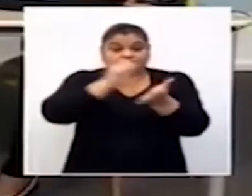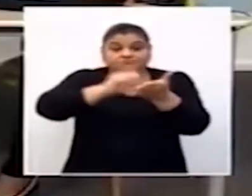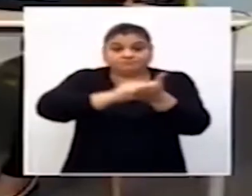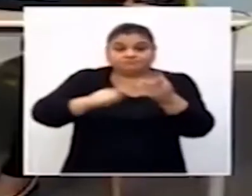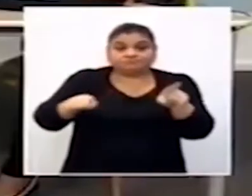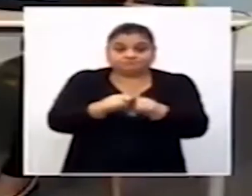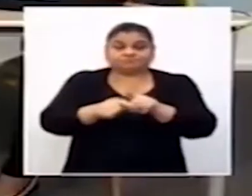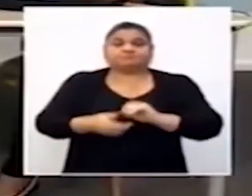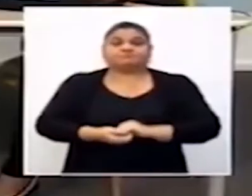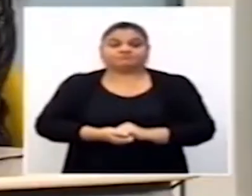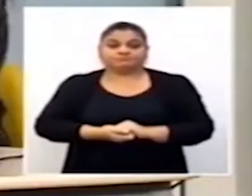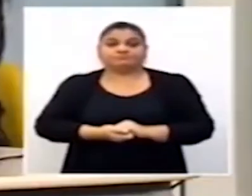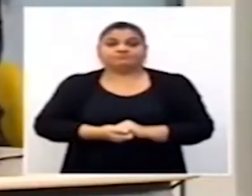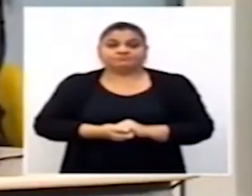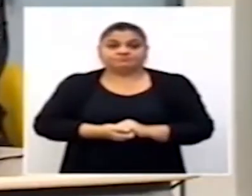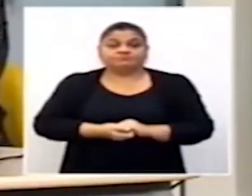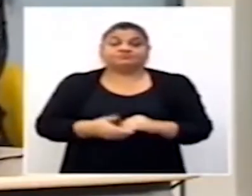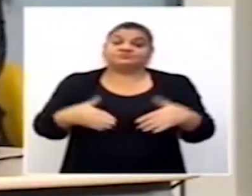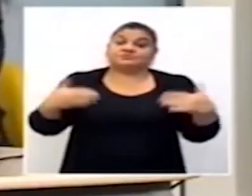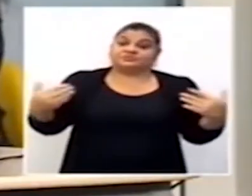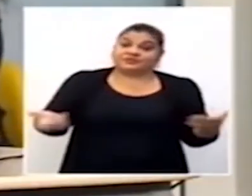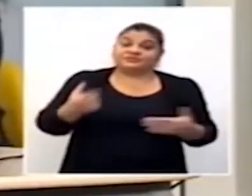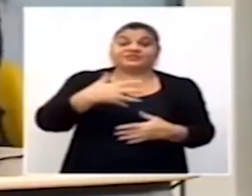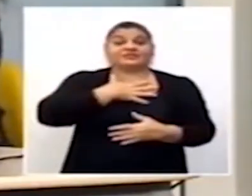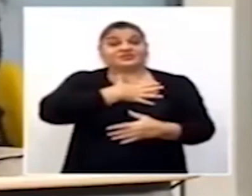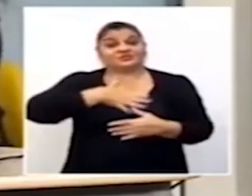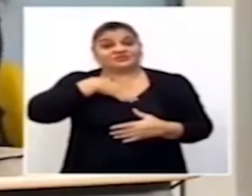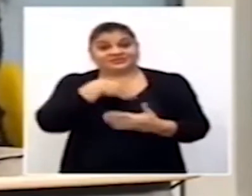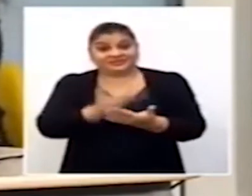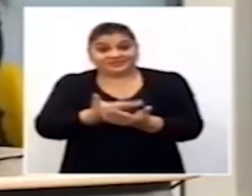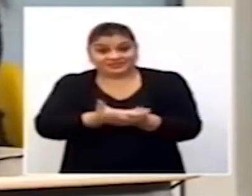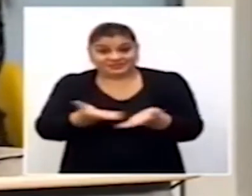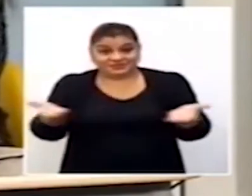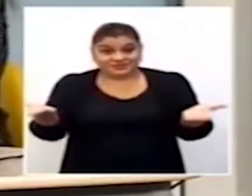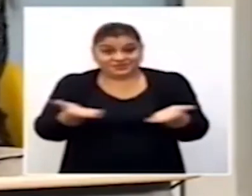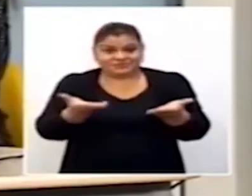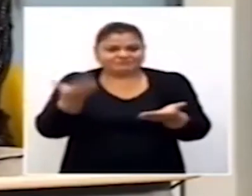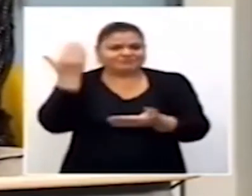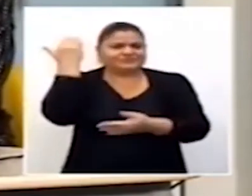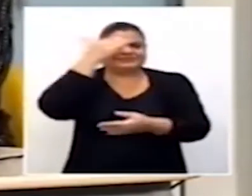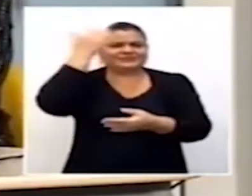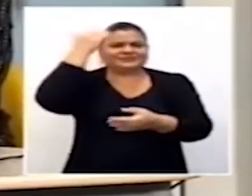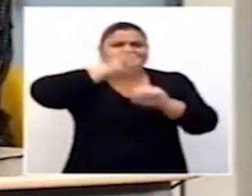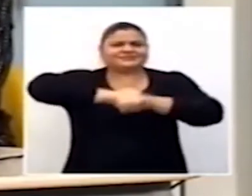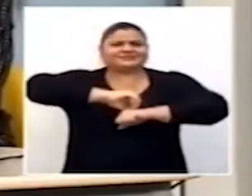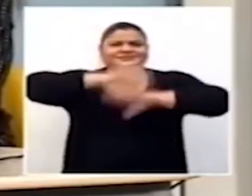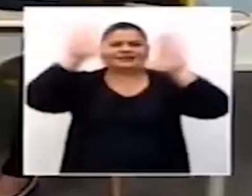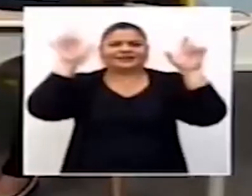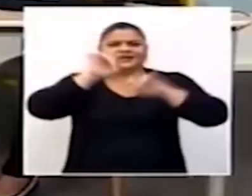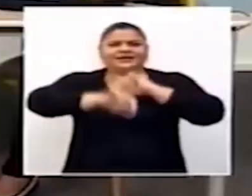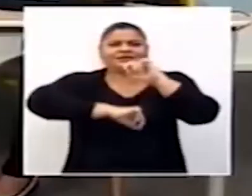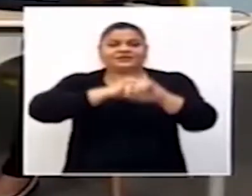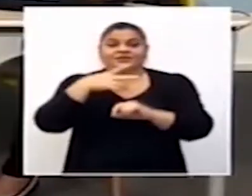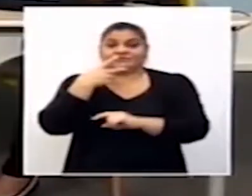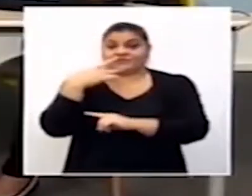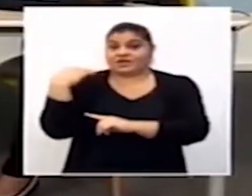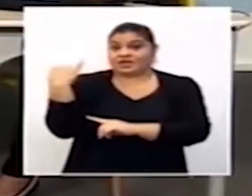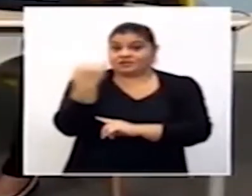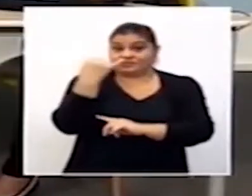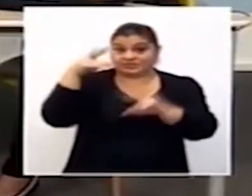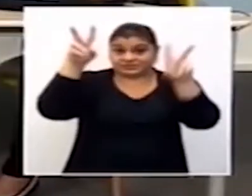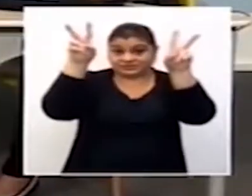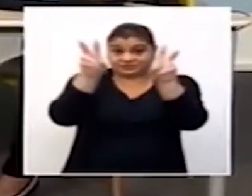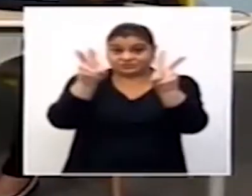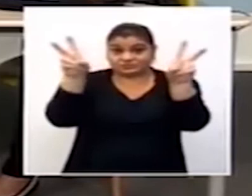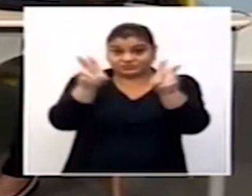muito bem Espero que vocês tenham gostado da nossa aula tenha entendido essa parte né importância desse